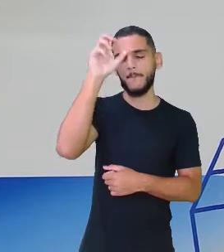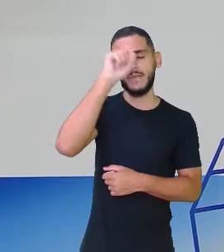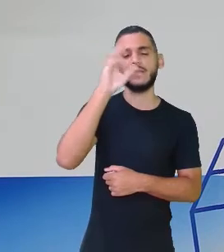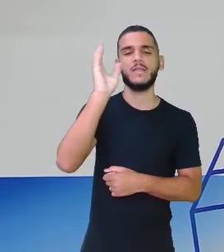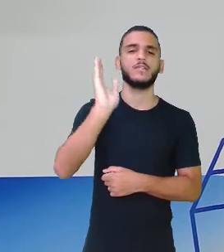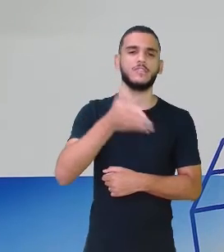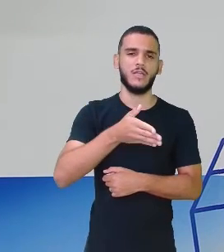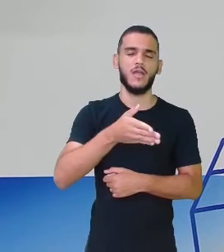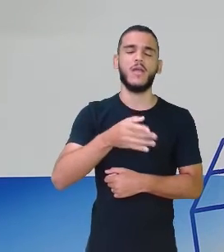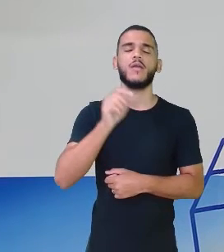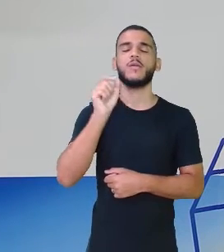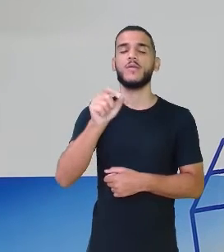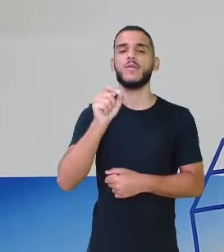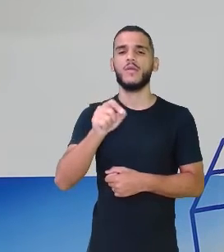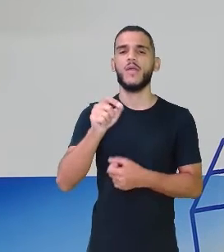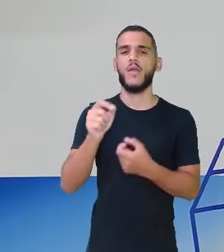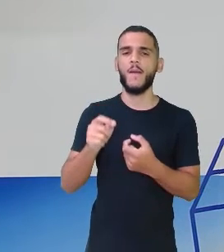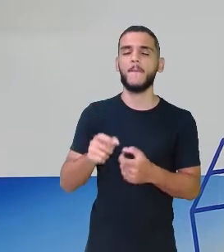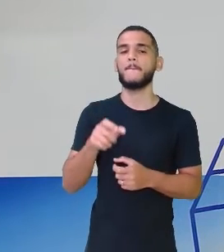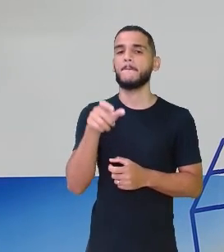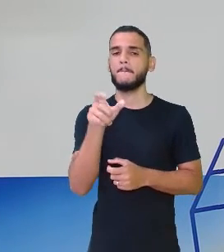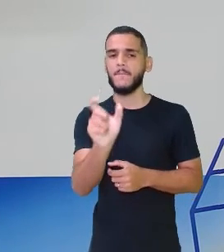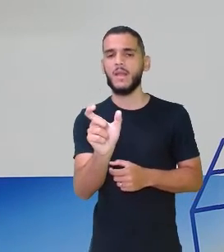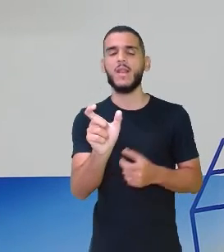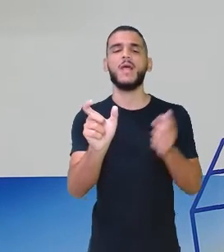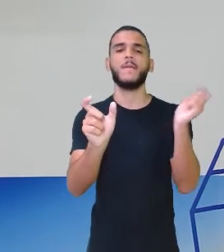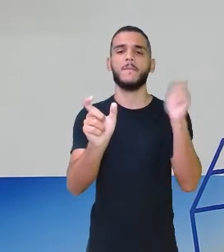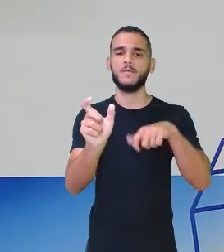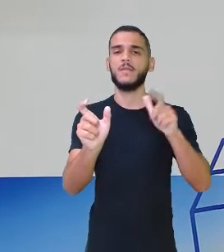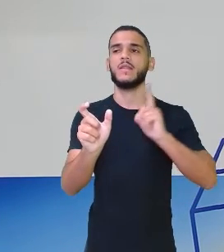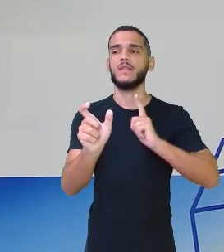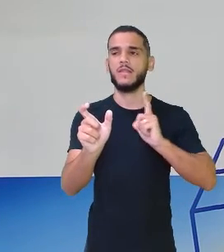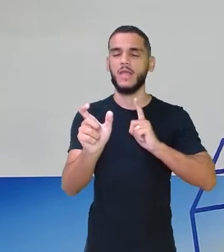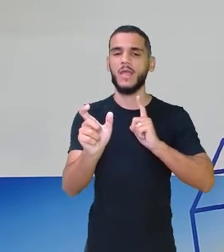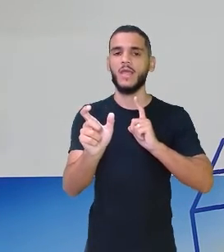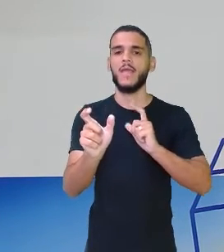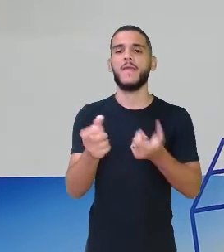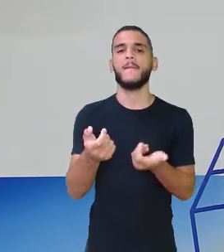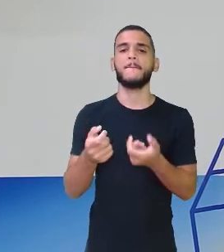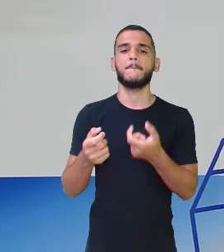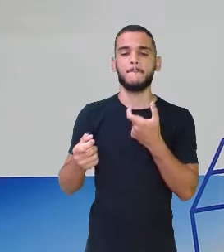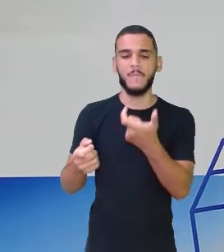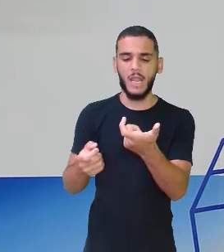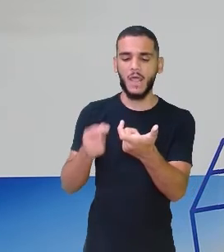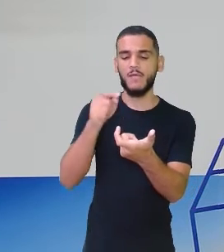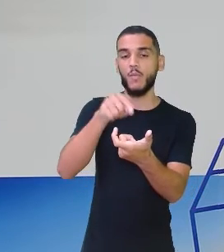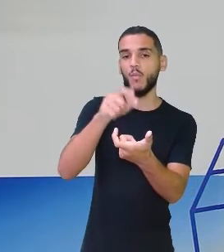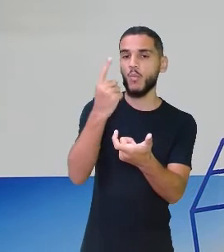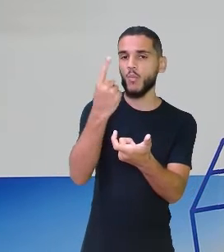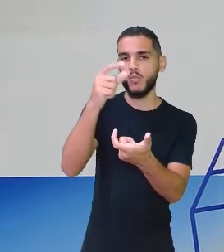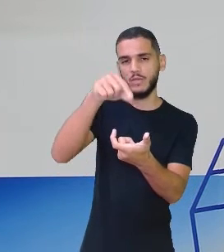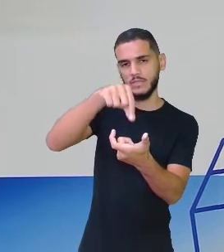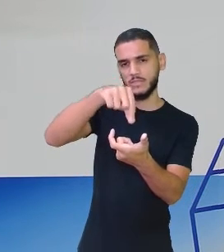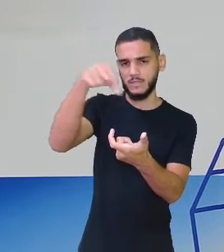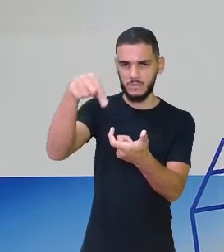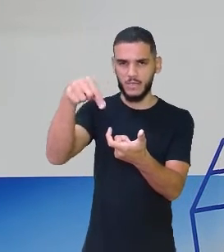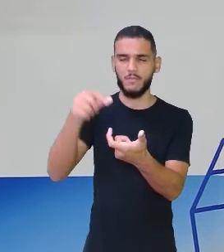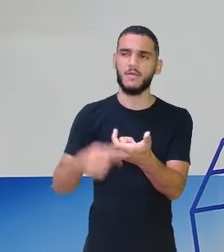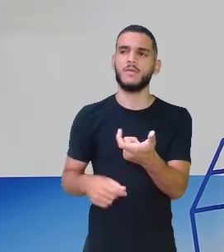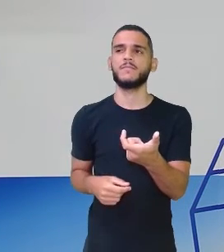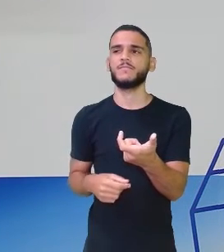aprenderam que numa palavra eu posso ter palavras monossílabas, palavra que só tem uma